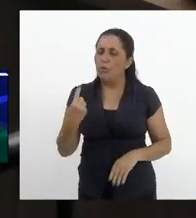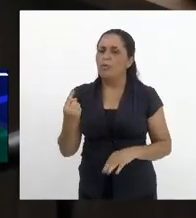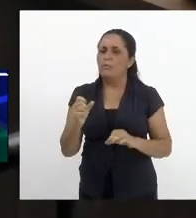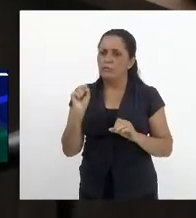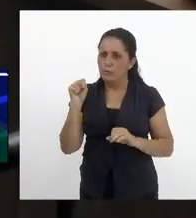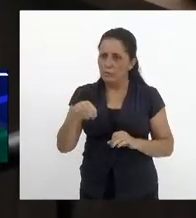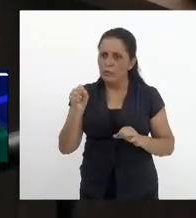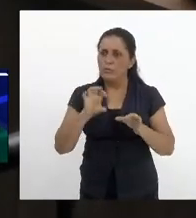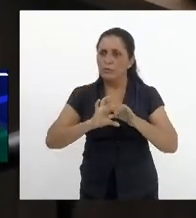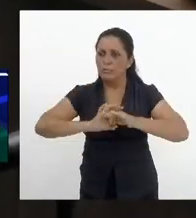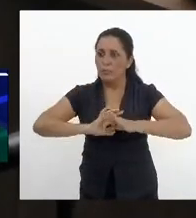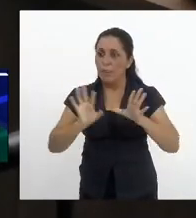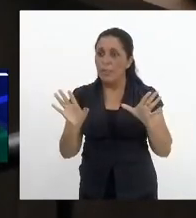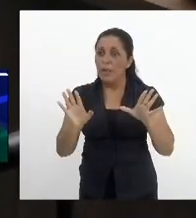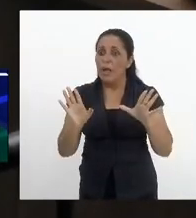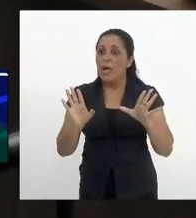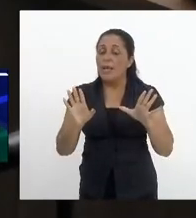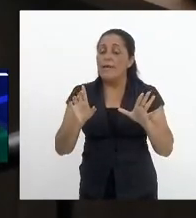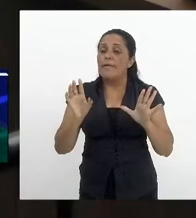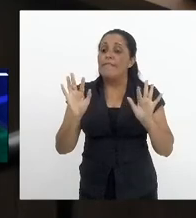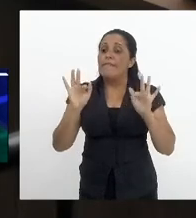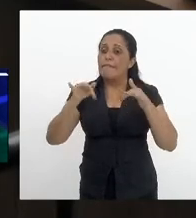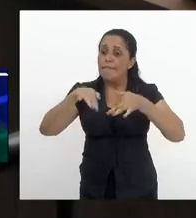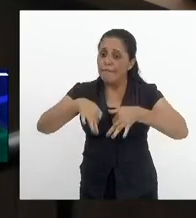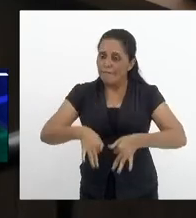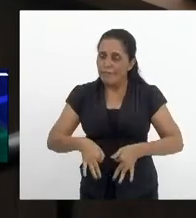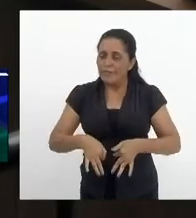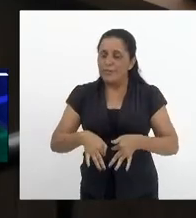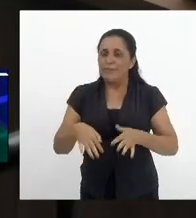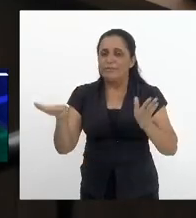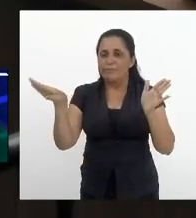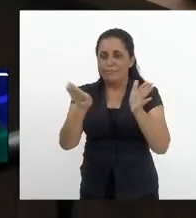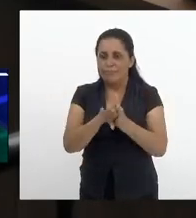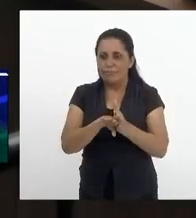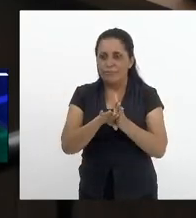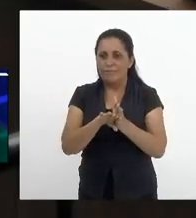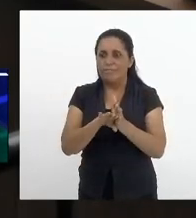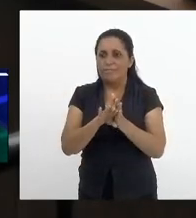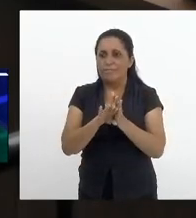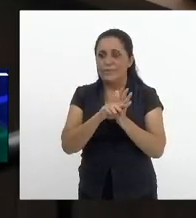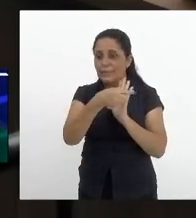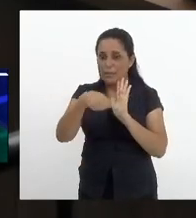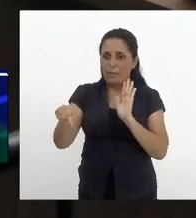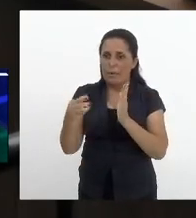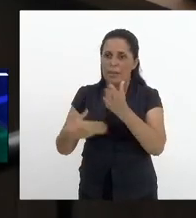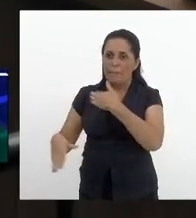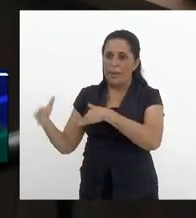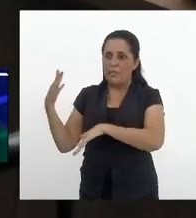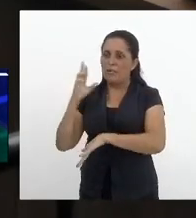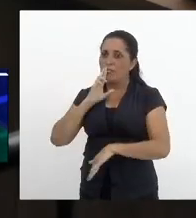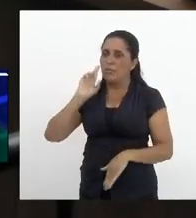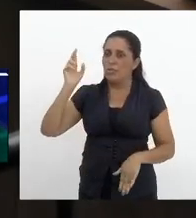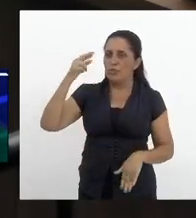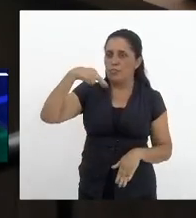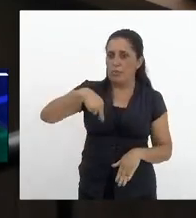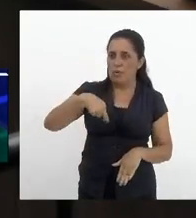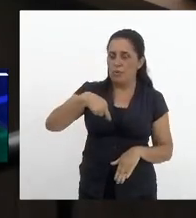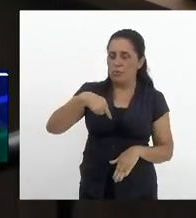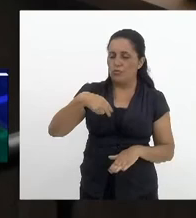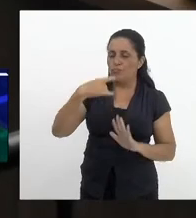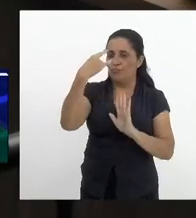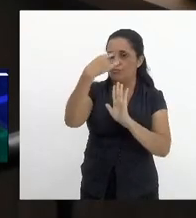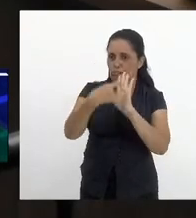Finalmente, na semana passada, chegou um pendrive em resposta ao nosso